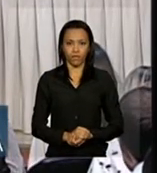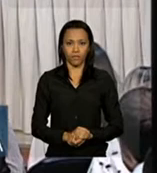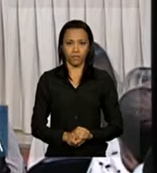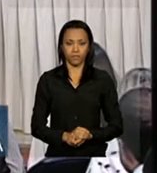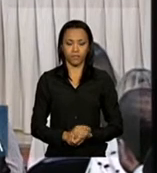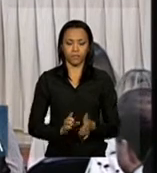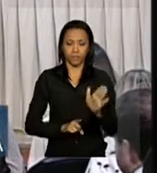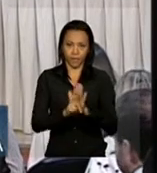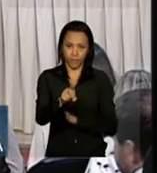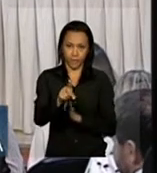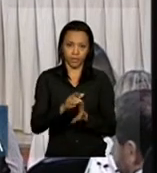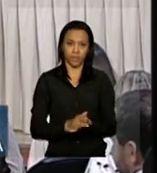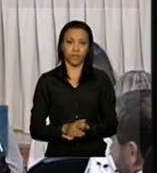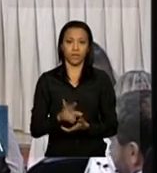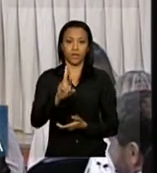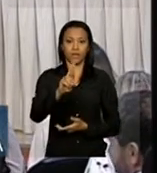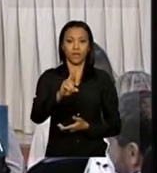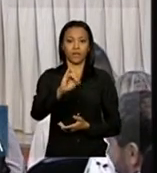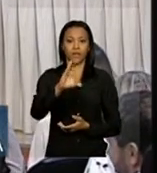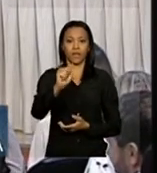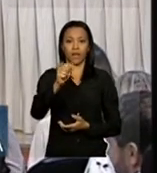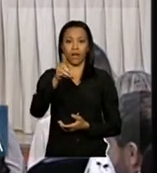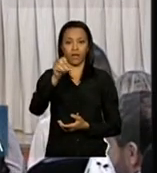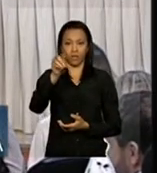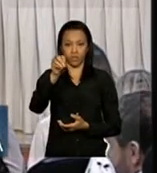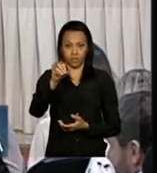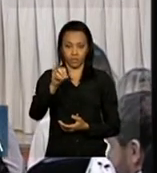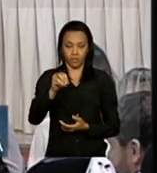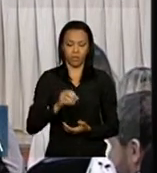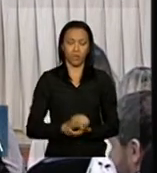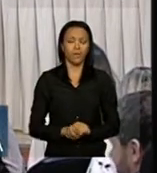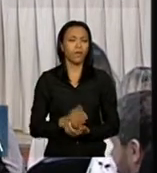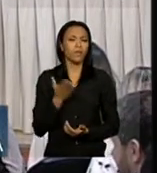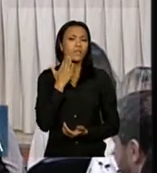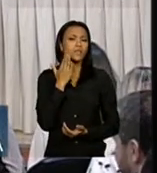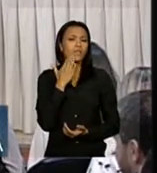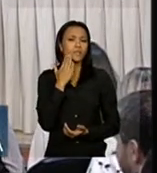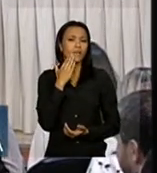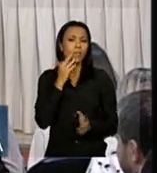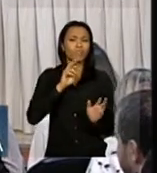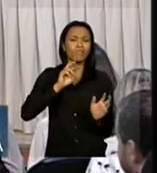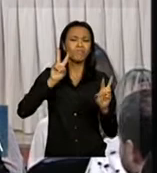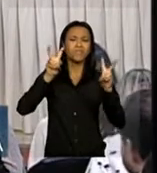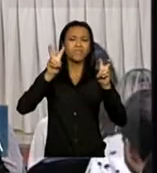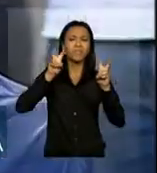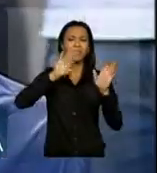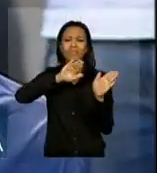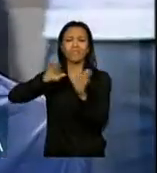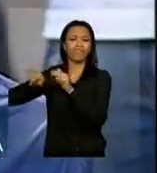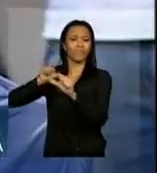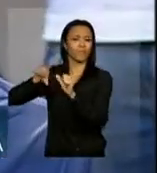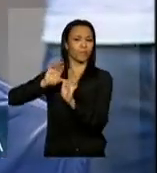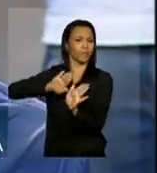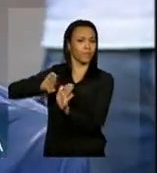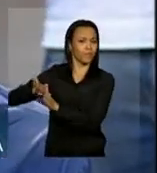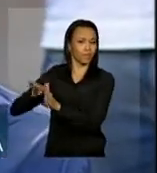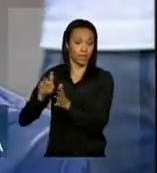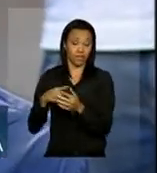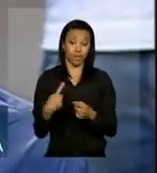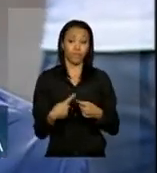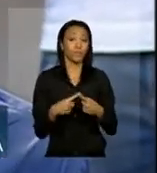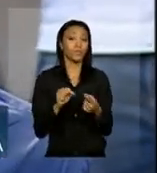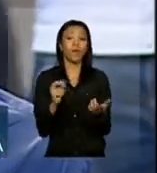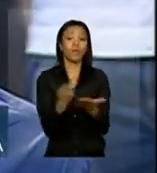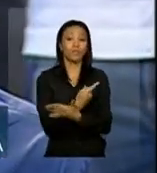o Ministro Ricardo do das instado queria trocar de assunto um pouco falam sobre a questão da